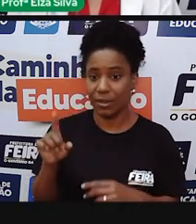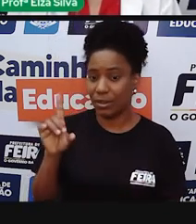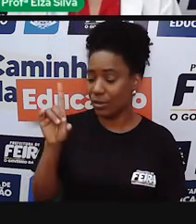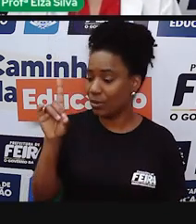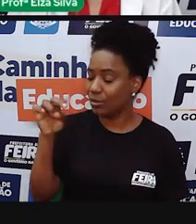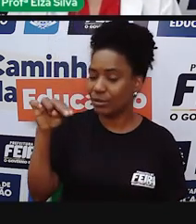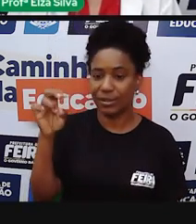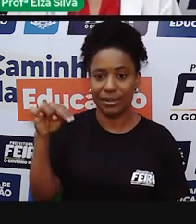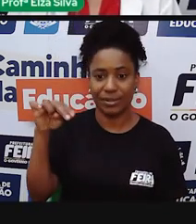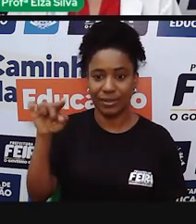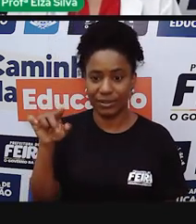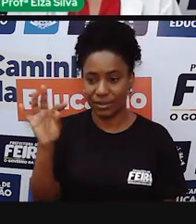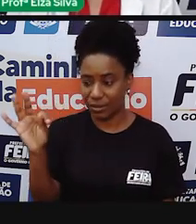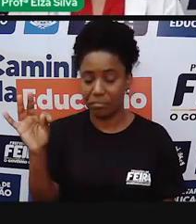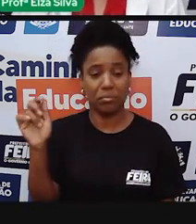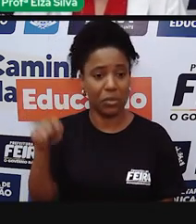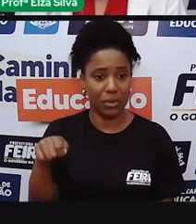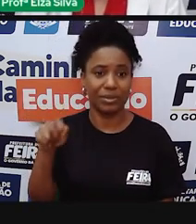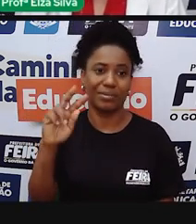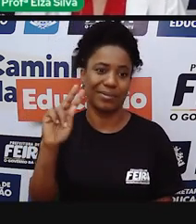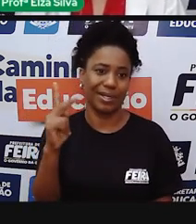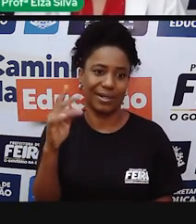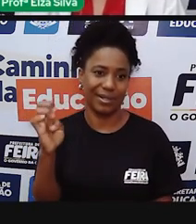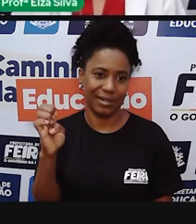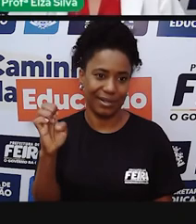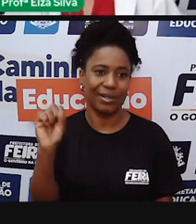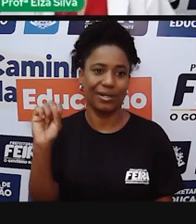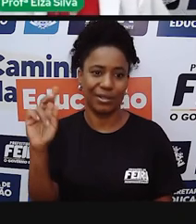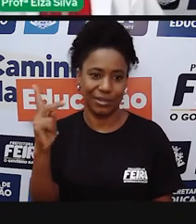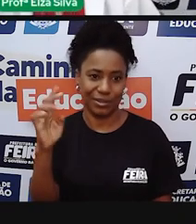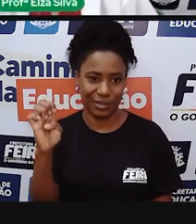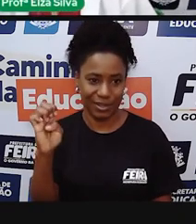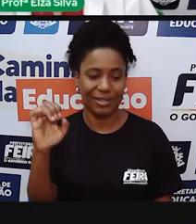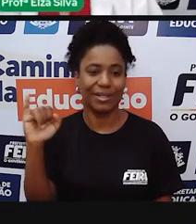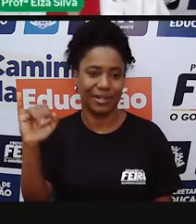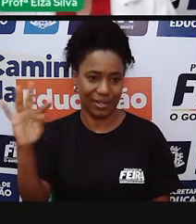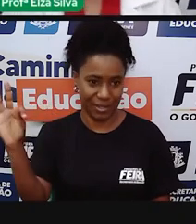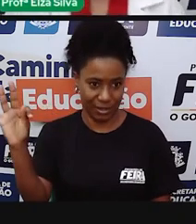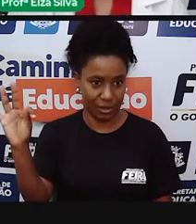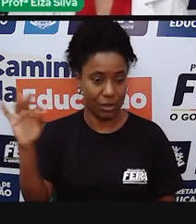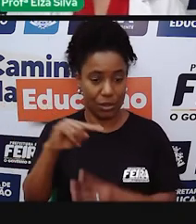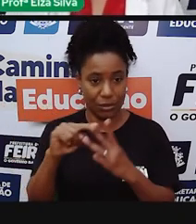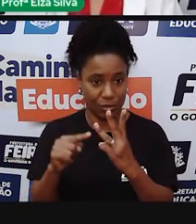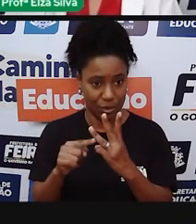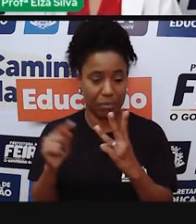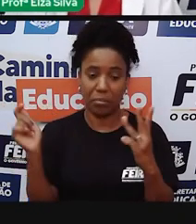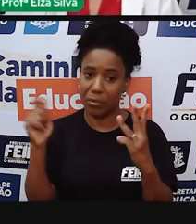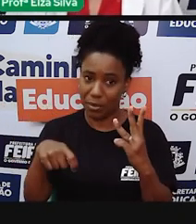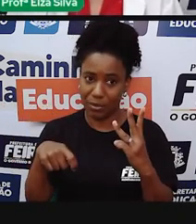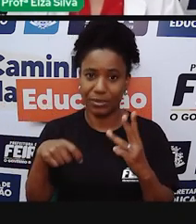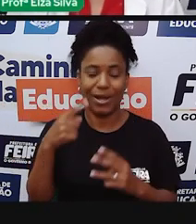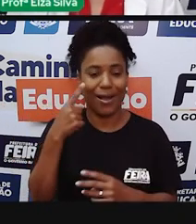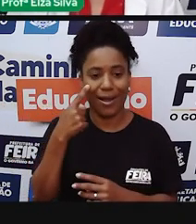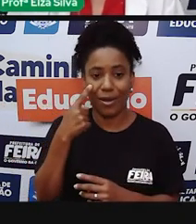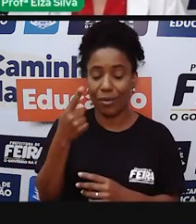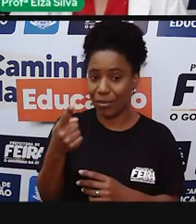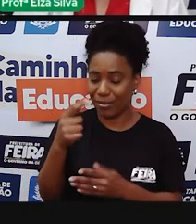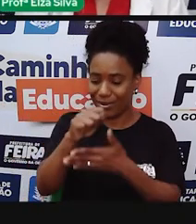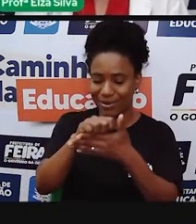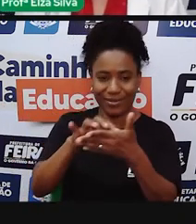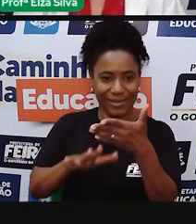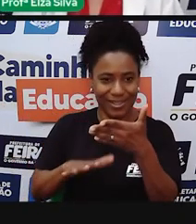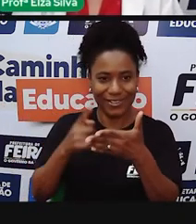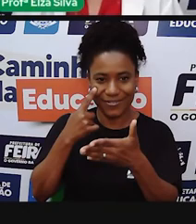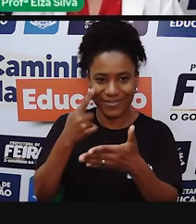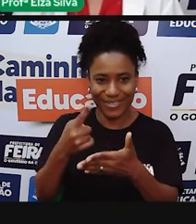he, she, it. Ok, students? Chegou a hora do nosso desafio. Let's practice.